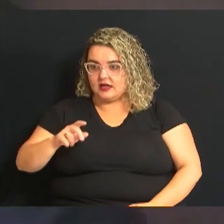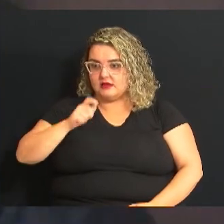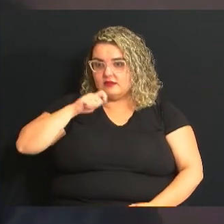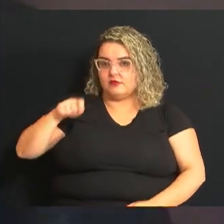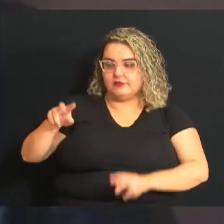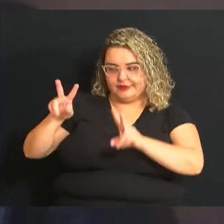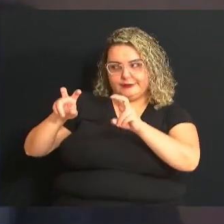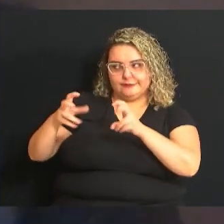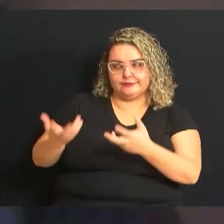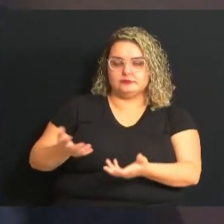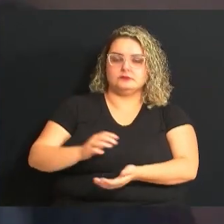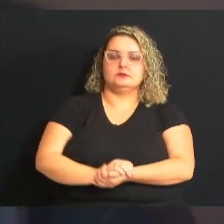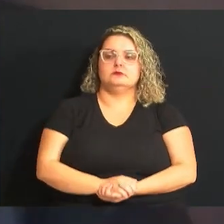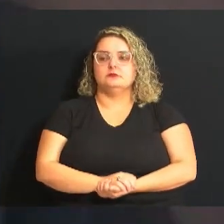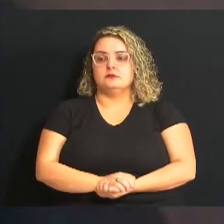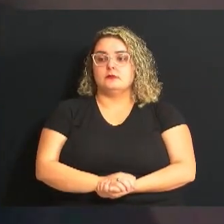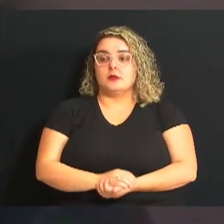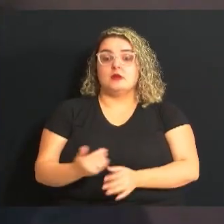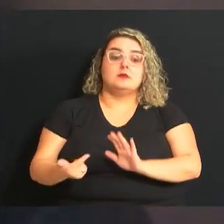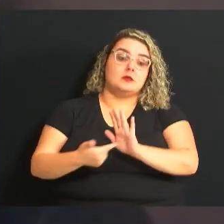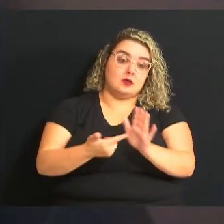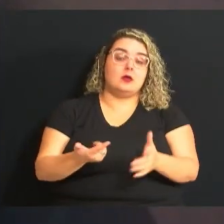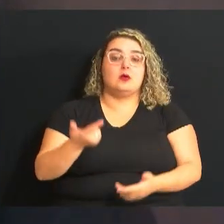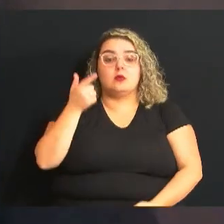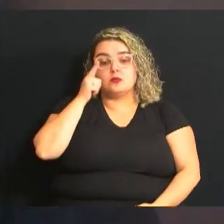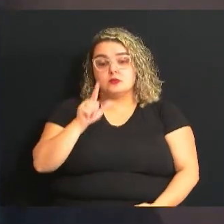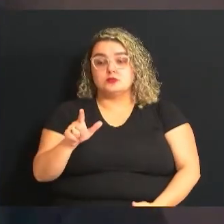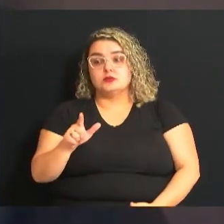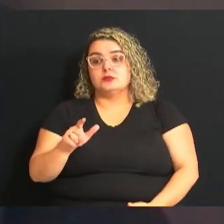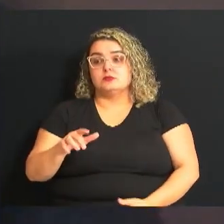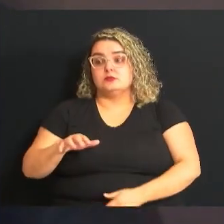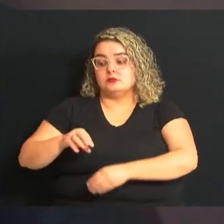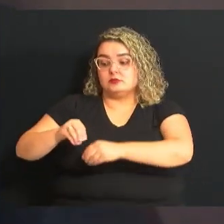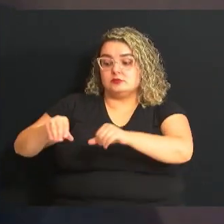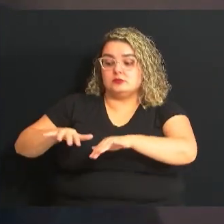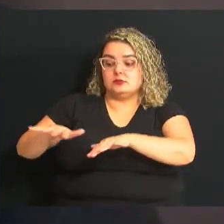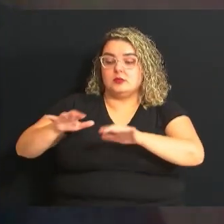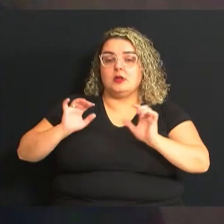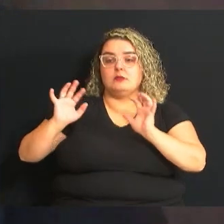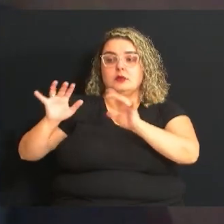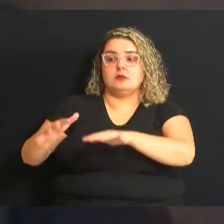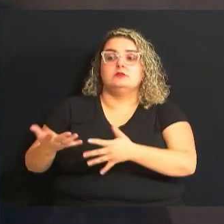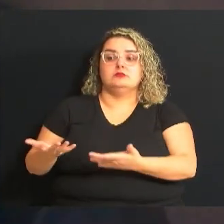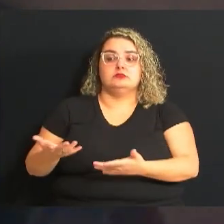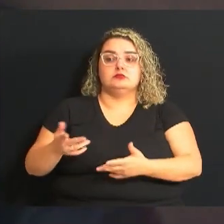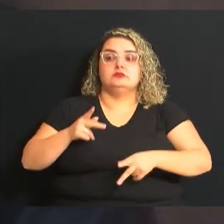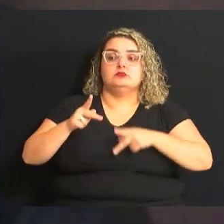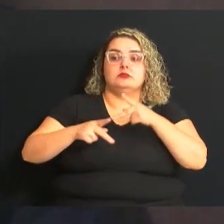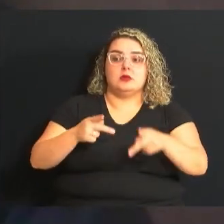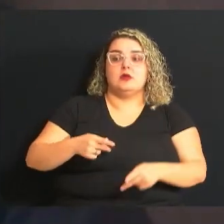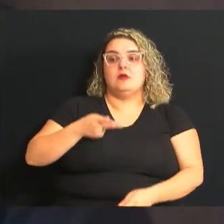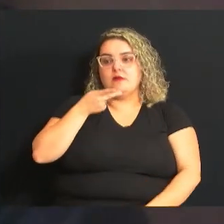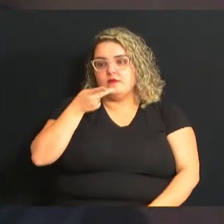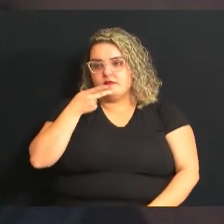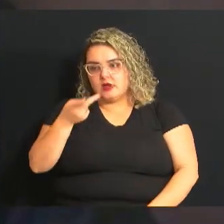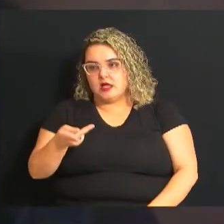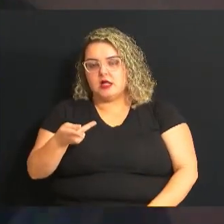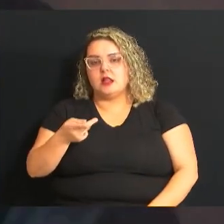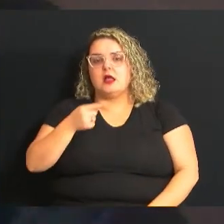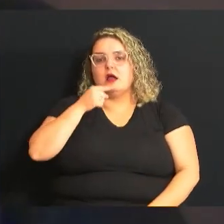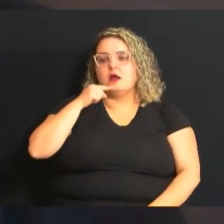entender, evidentemente, as questões que envolvem a física, ele citou aí o museu, então a leitura te faz